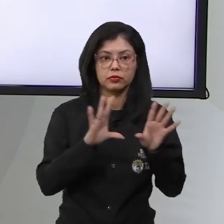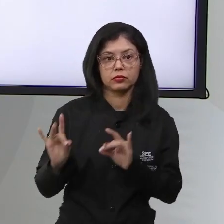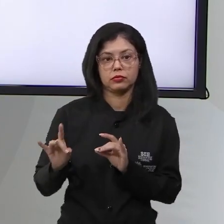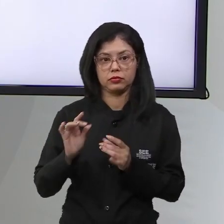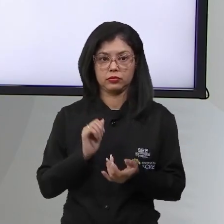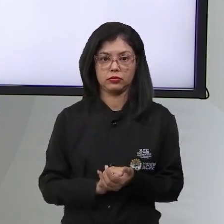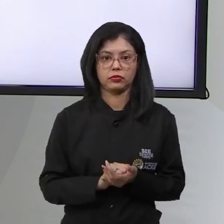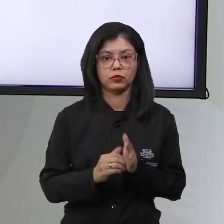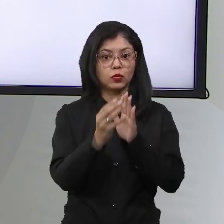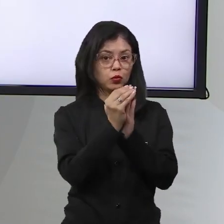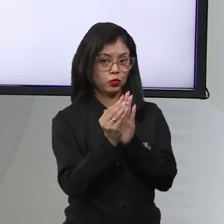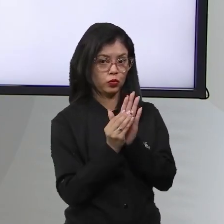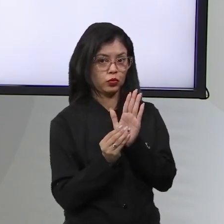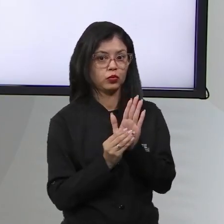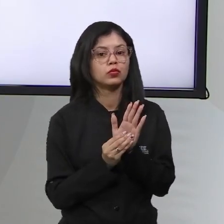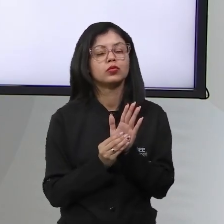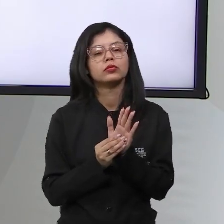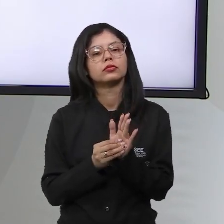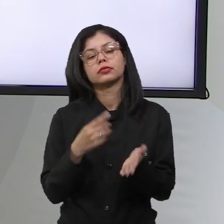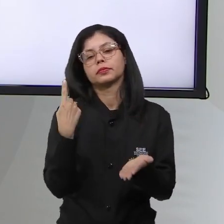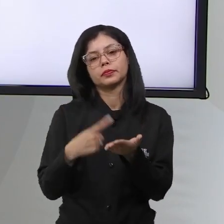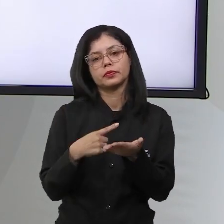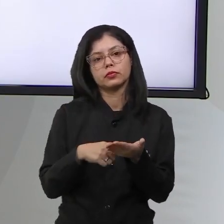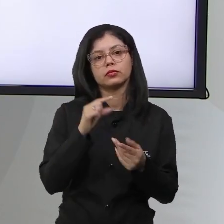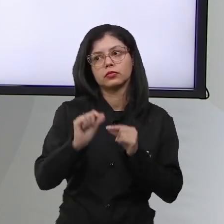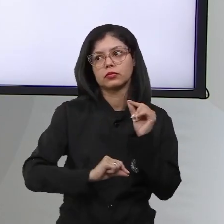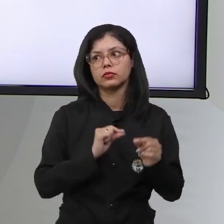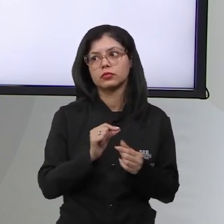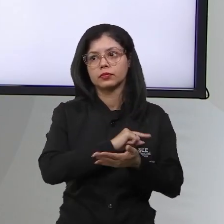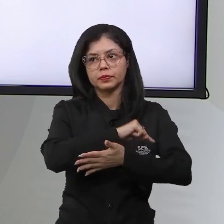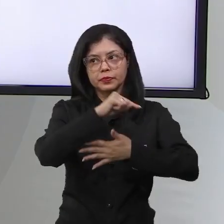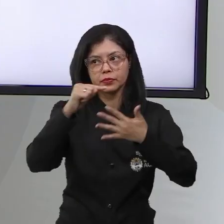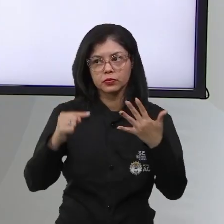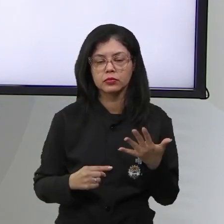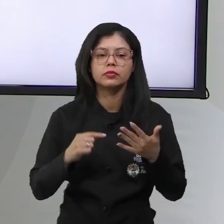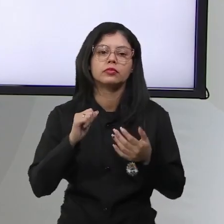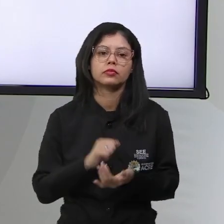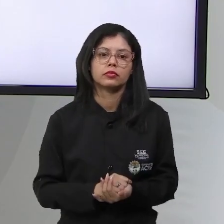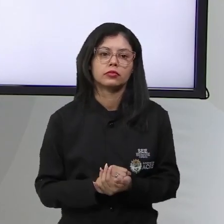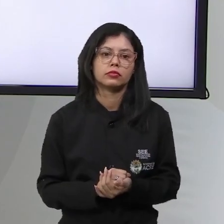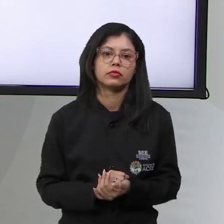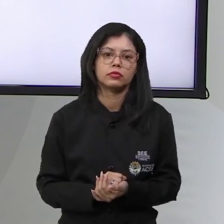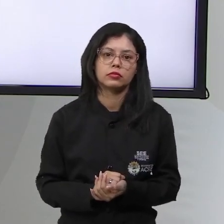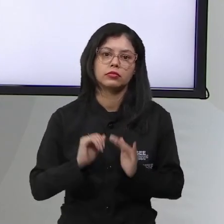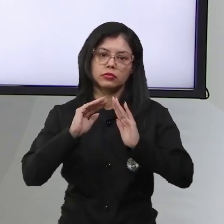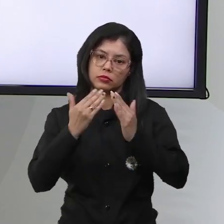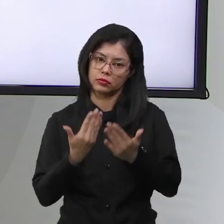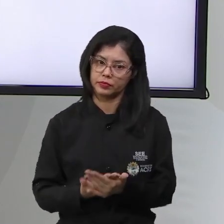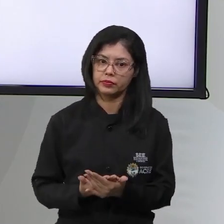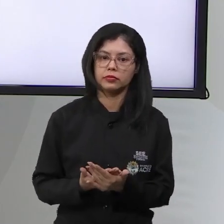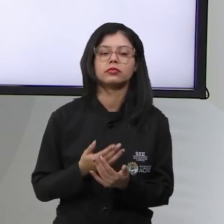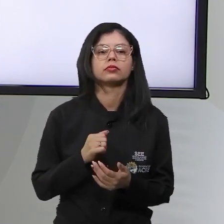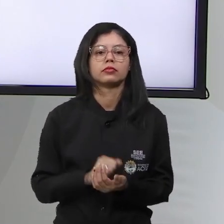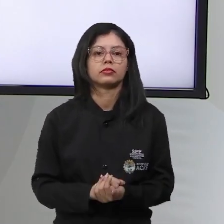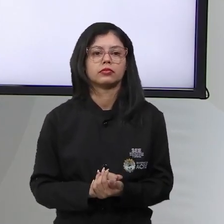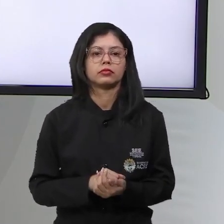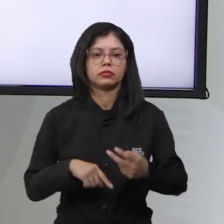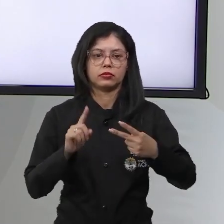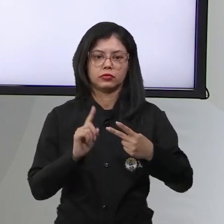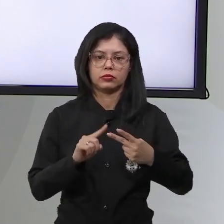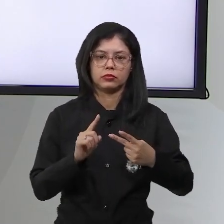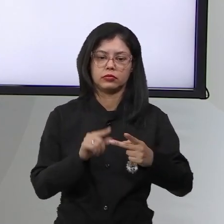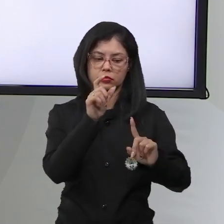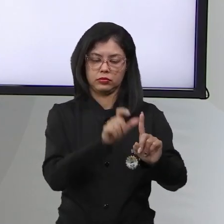traz dados levando em consideração variáveis, a escolaridade, o